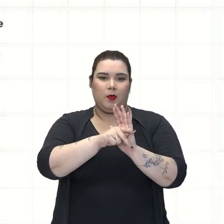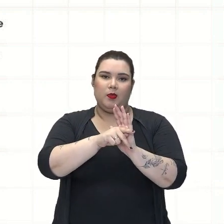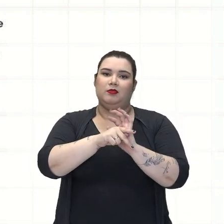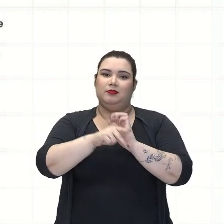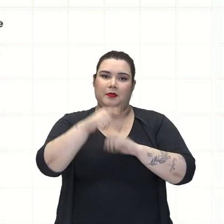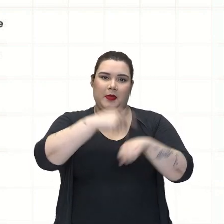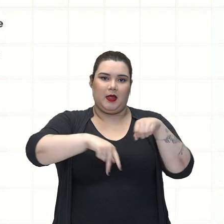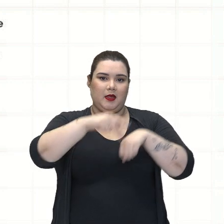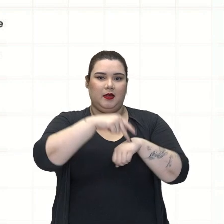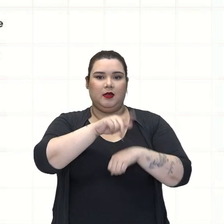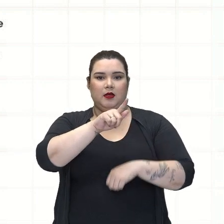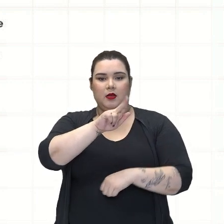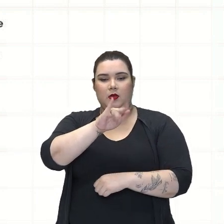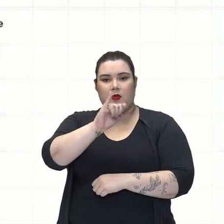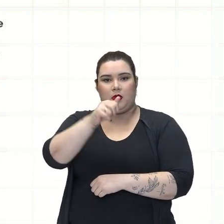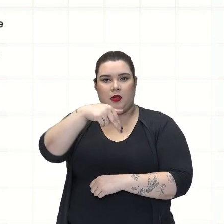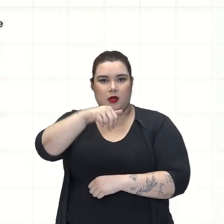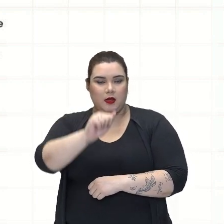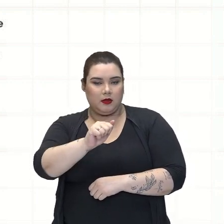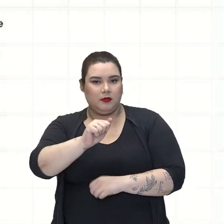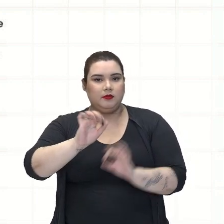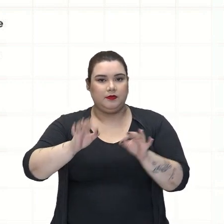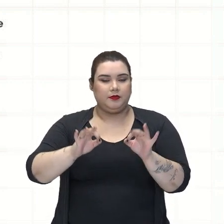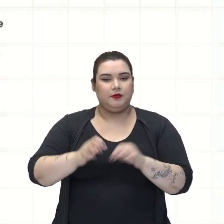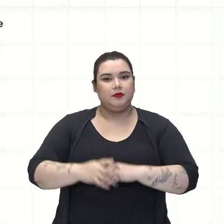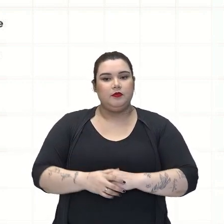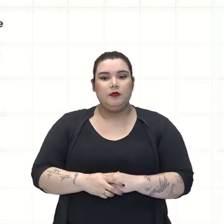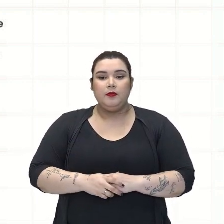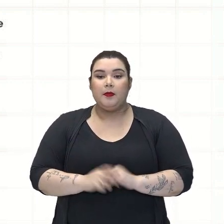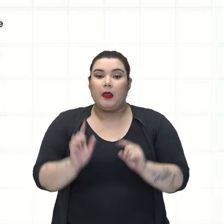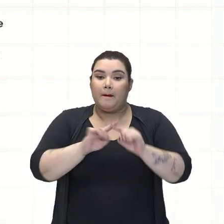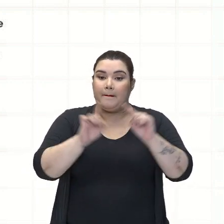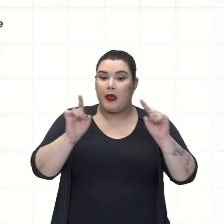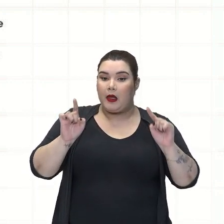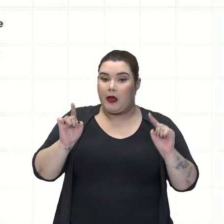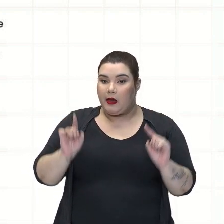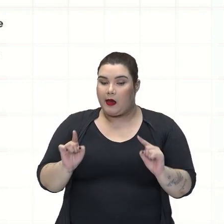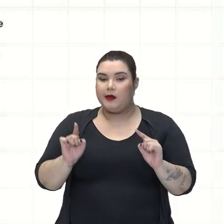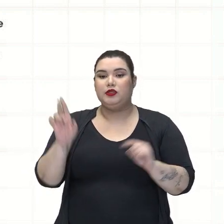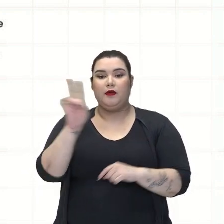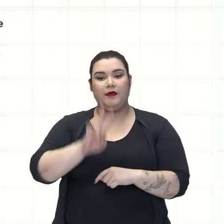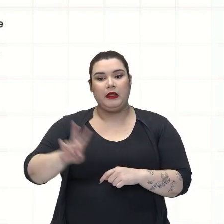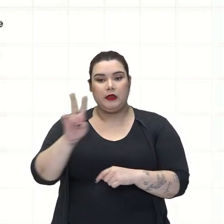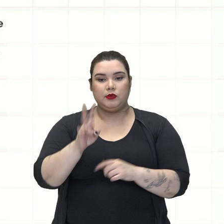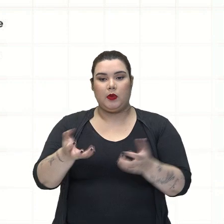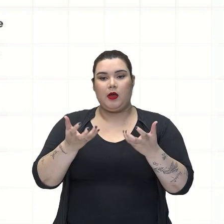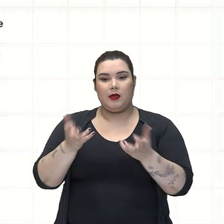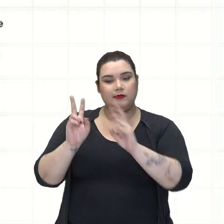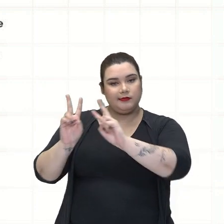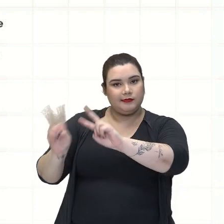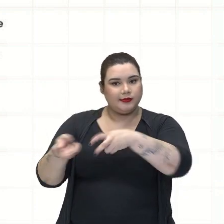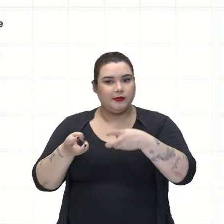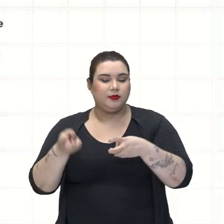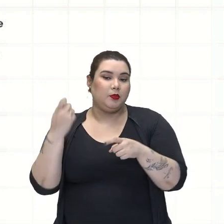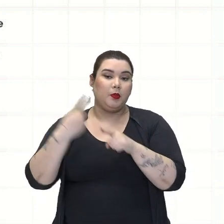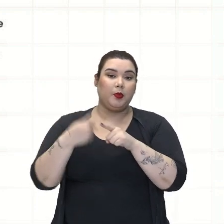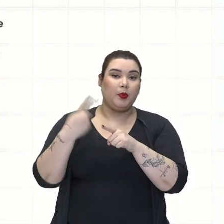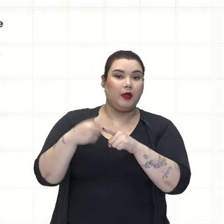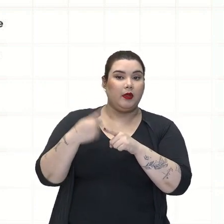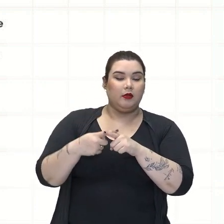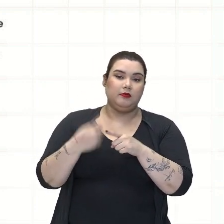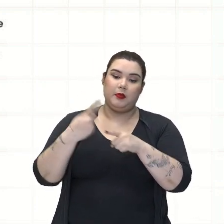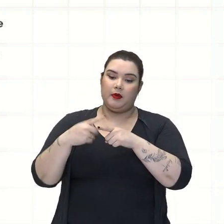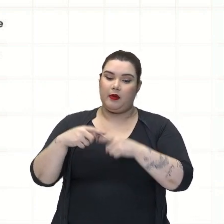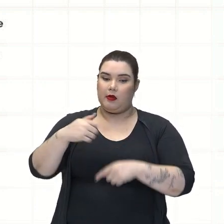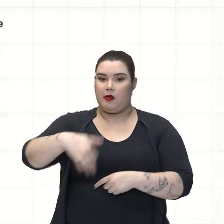antiga Guiana inglesa, né? Que hoje em dia é Guiana. Mas que Venezuela vai querer aquele pedaço ali, por quê? Porque essa